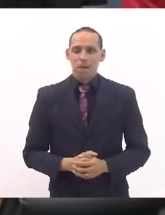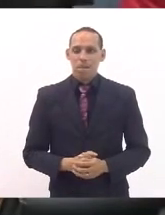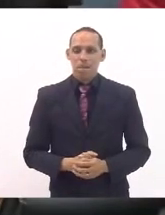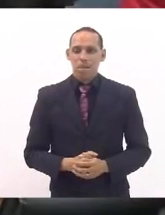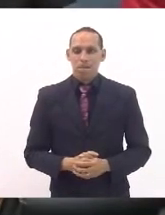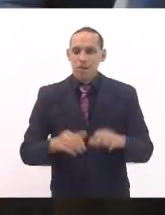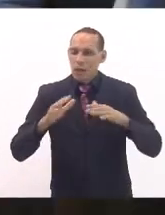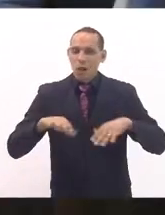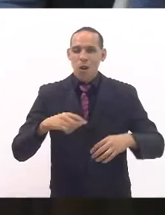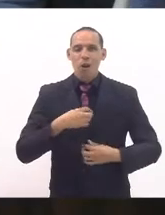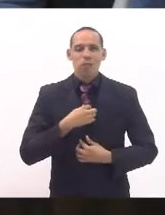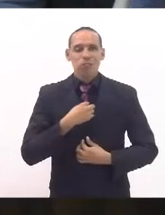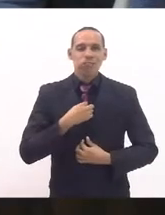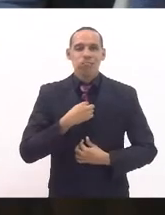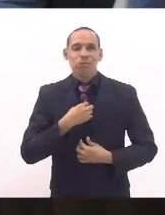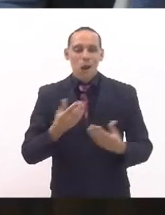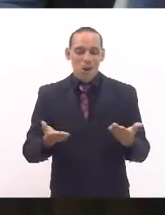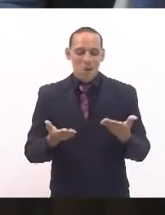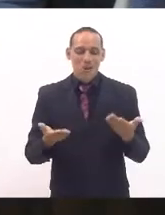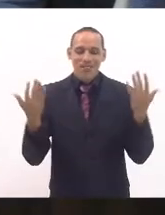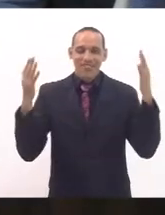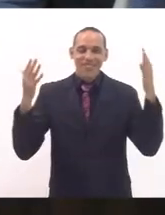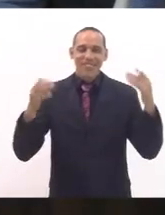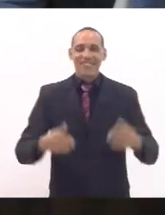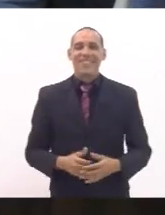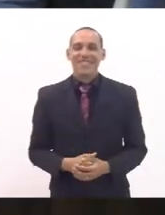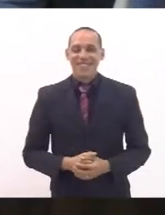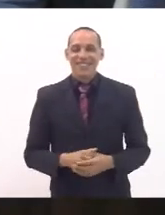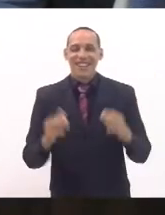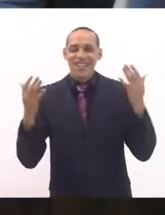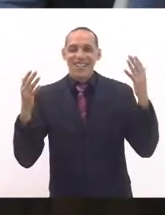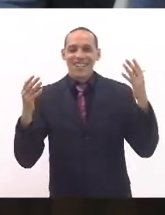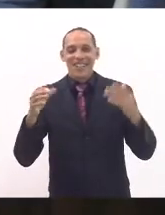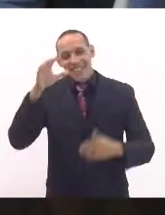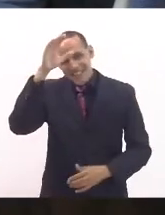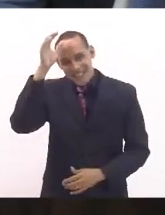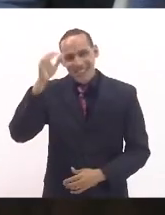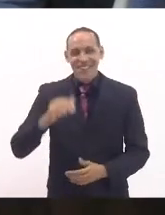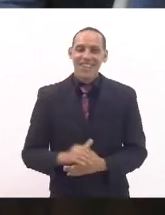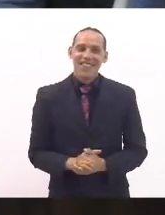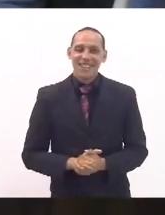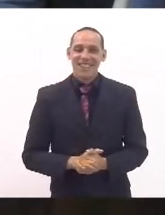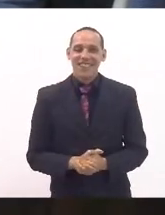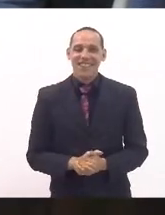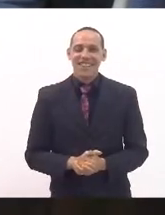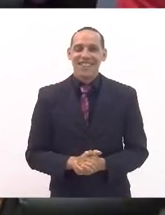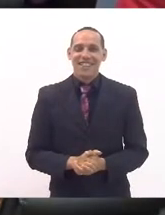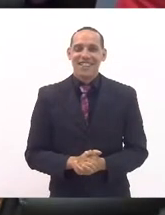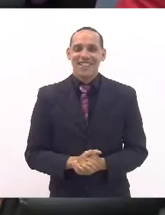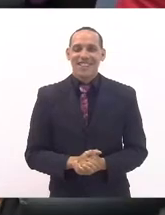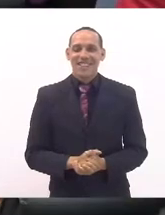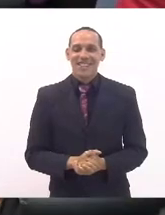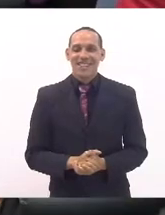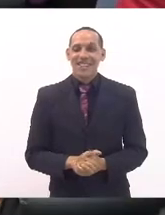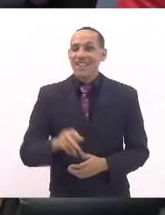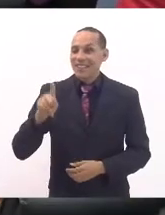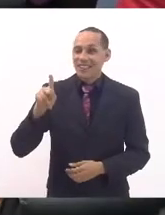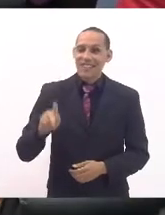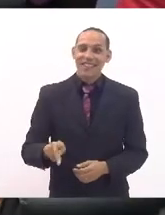Todo mundo de gravata hoje, parabéns. Parabéns, tia. Amém.